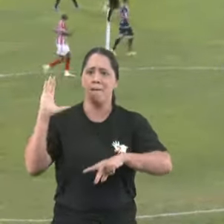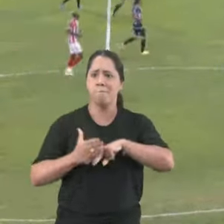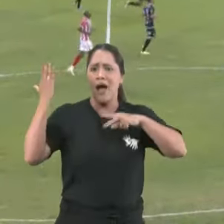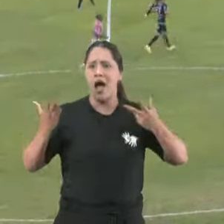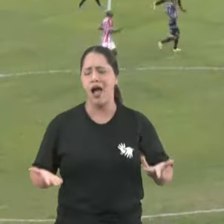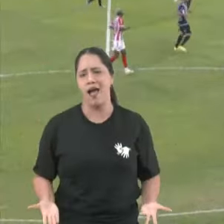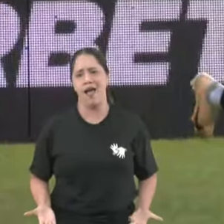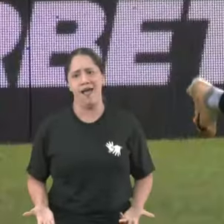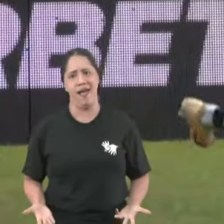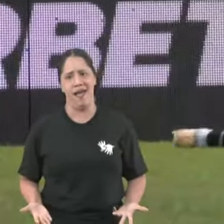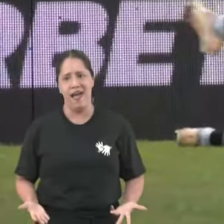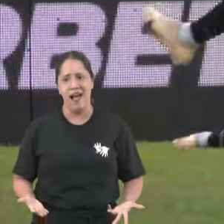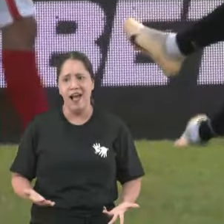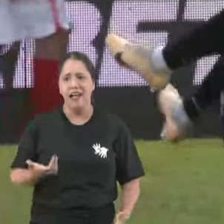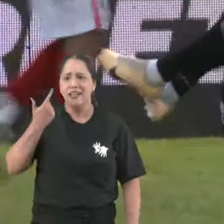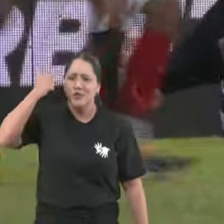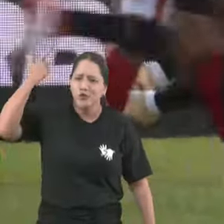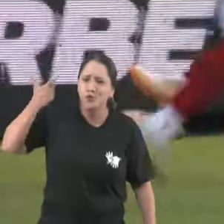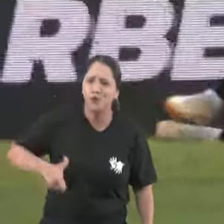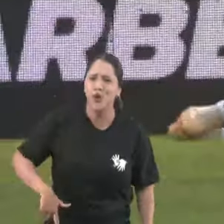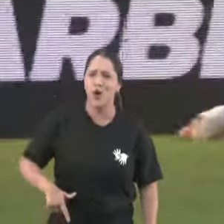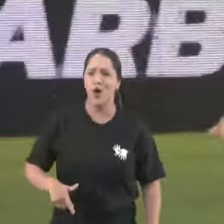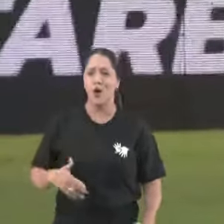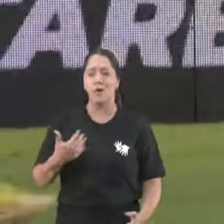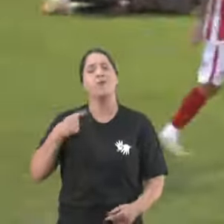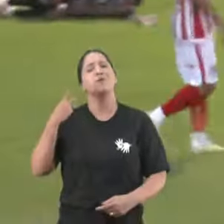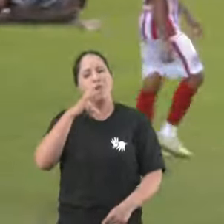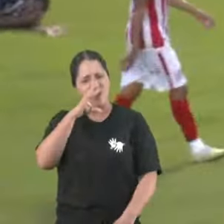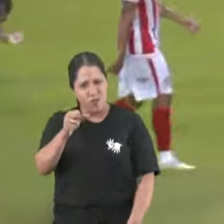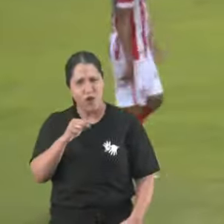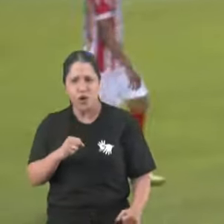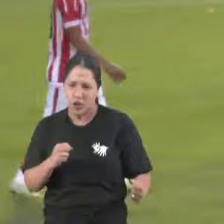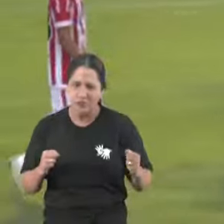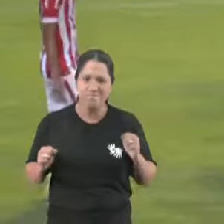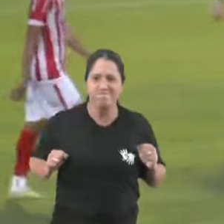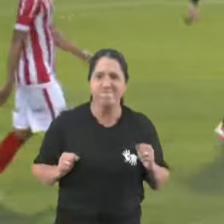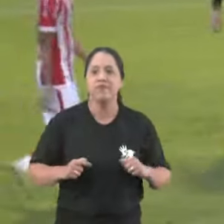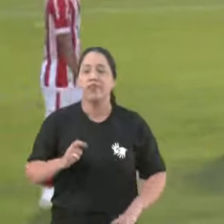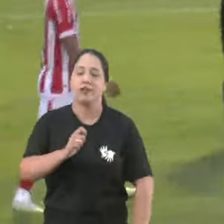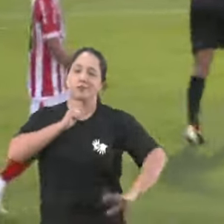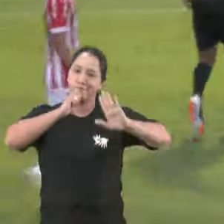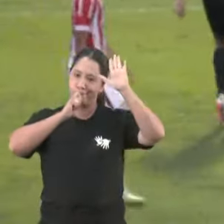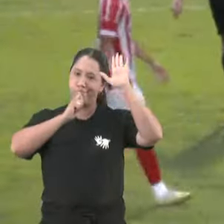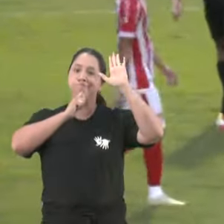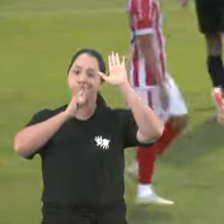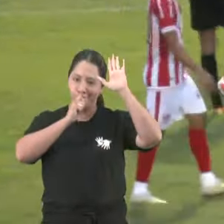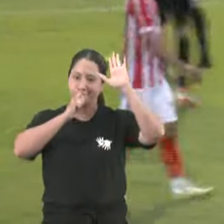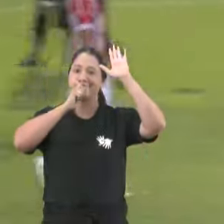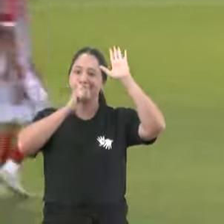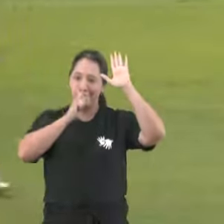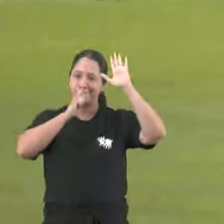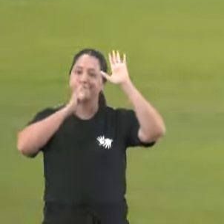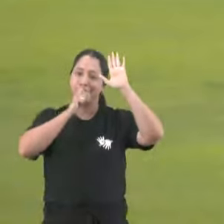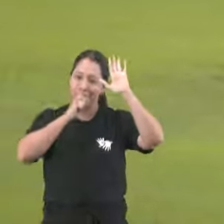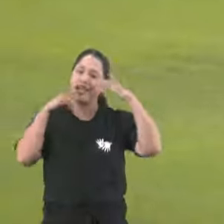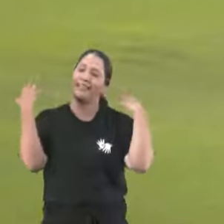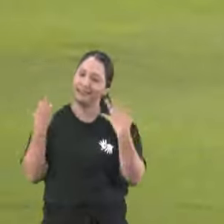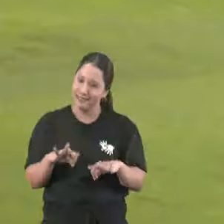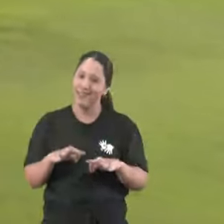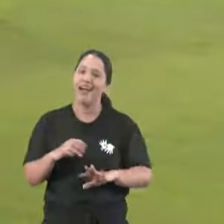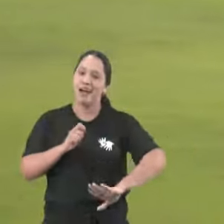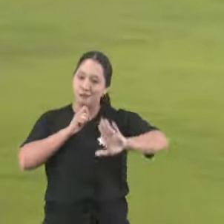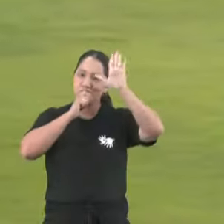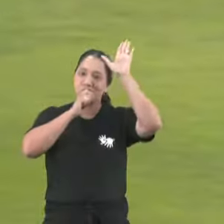ligada. E agora a primeira chegada um pouco mais forte e fatalmente, não, de certeza,